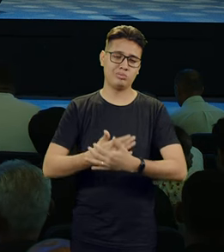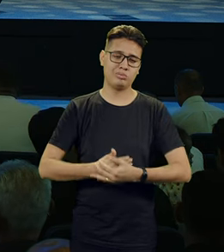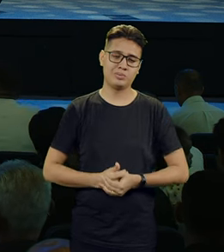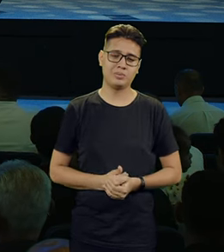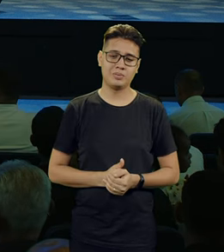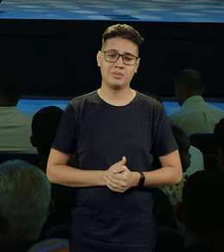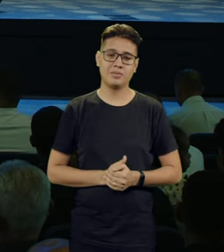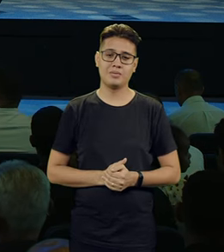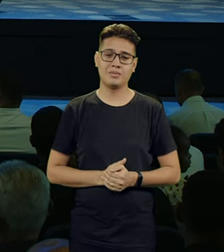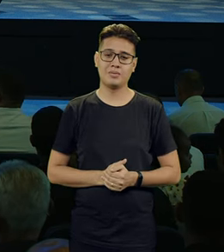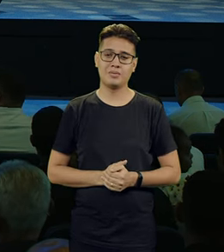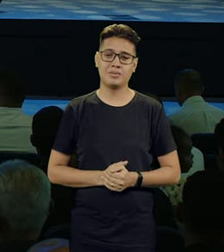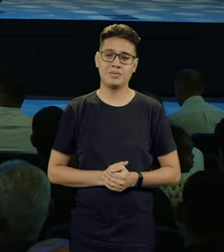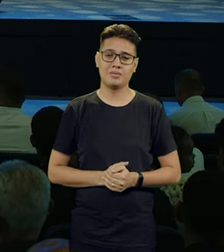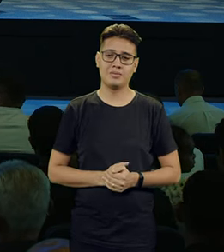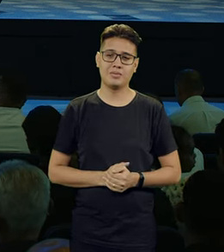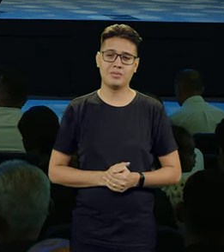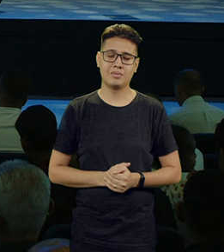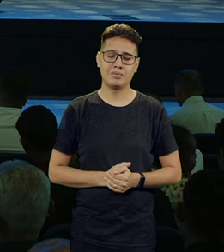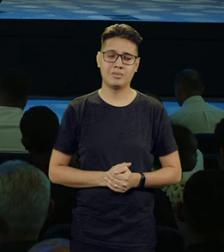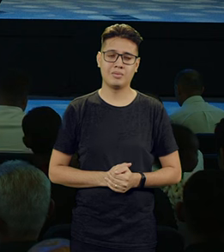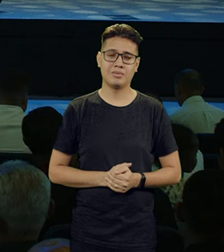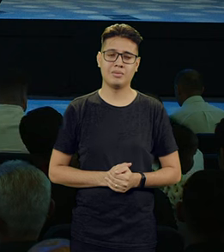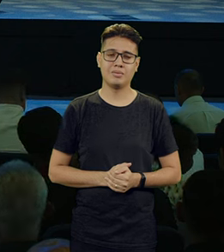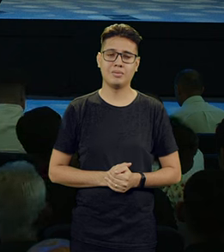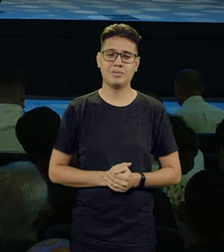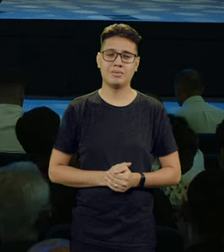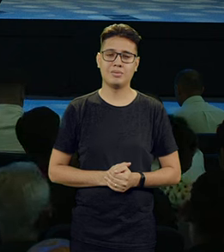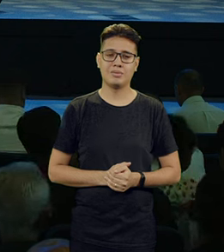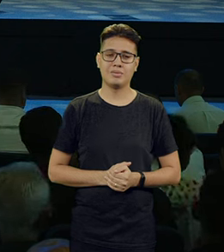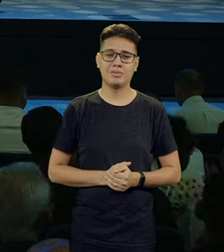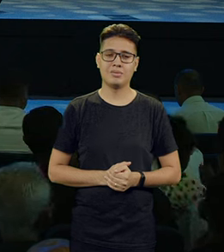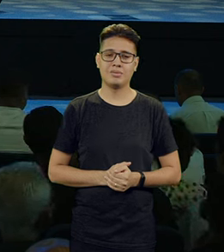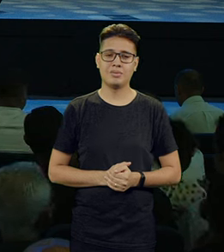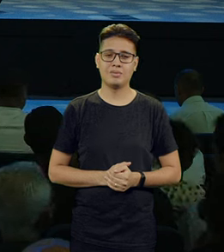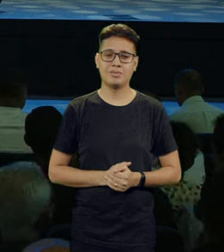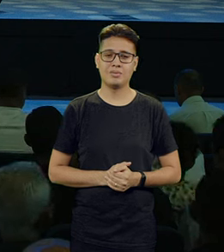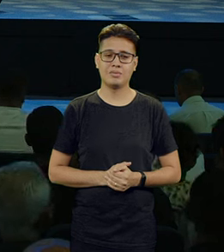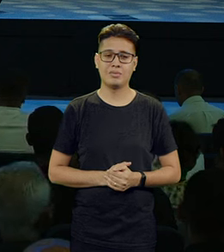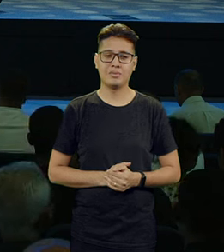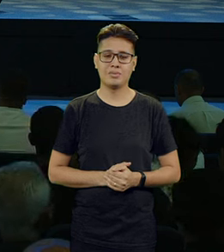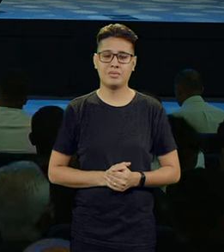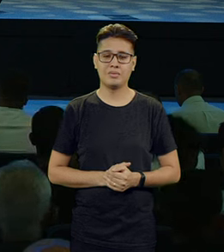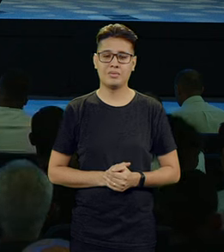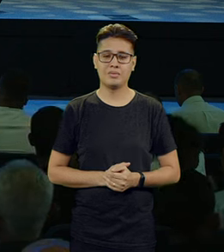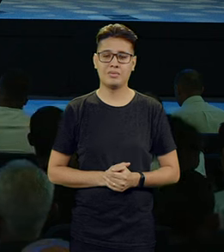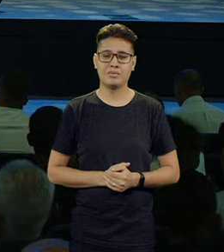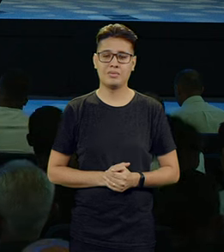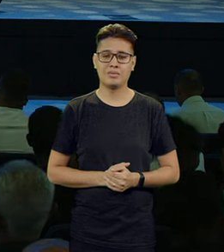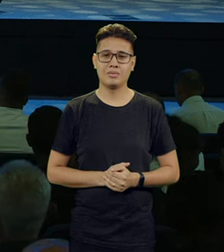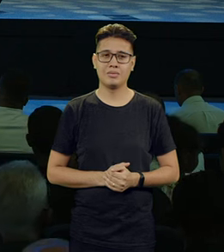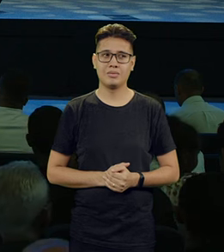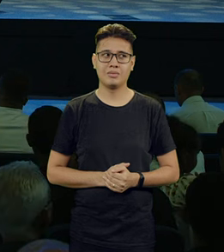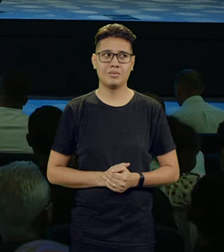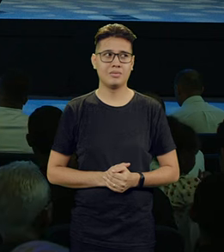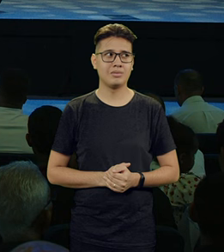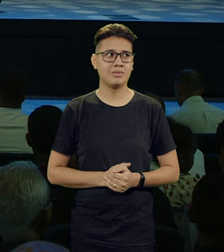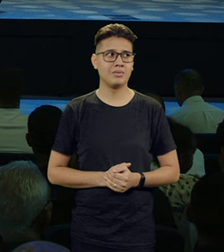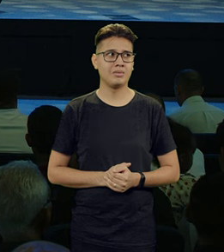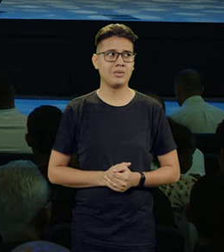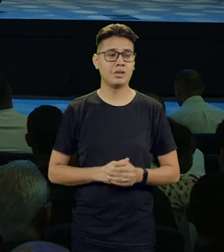Quando Deus falou a Jonas, vá a Nínive. A gente fala que